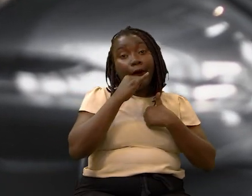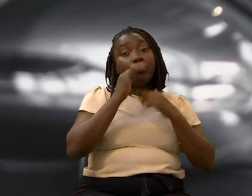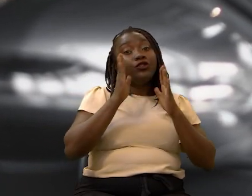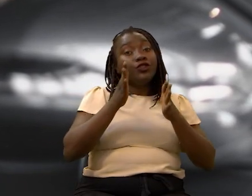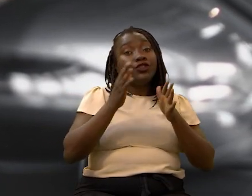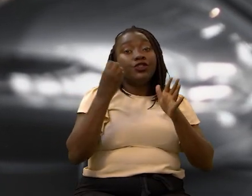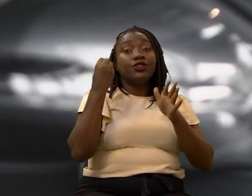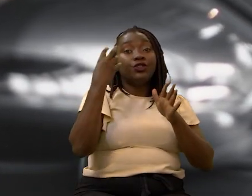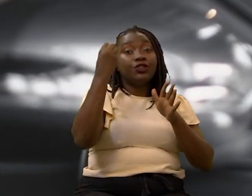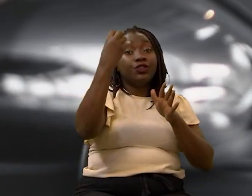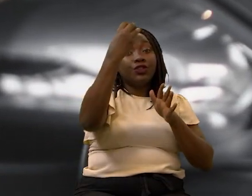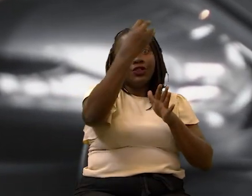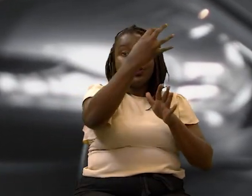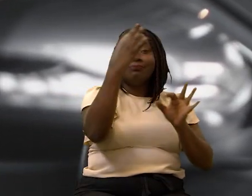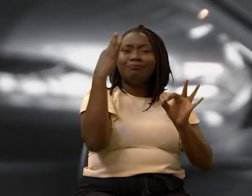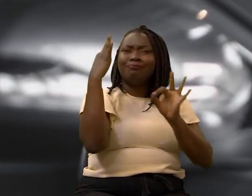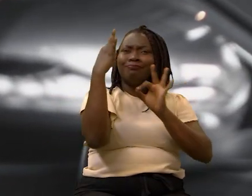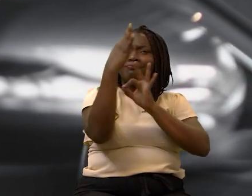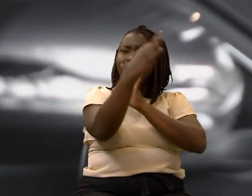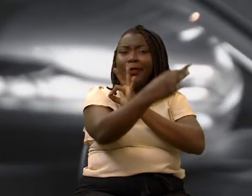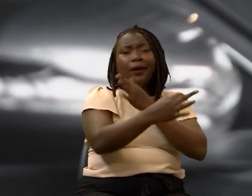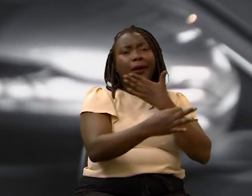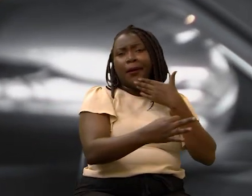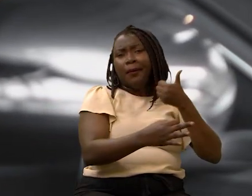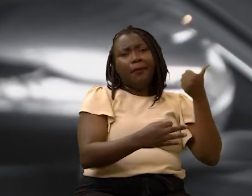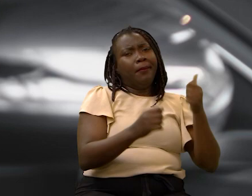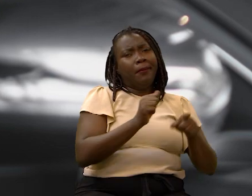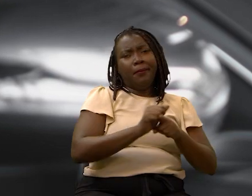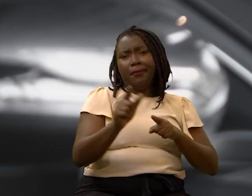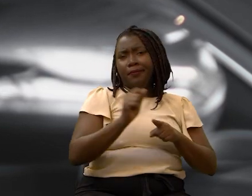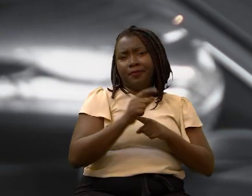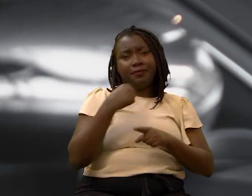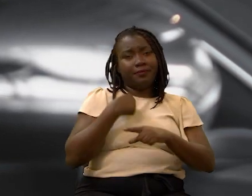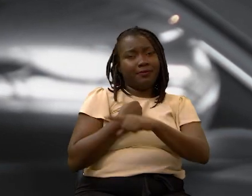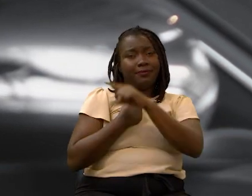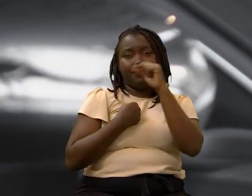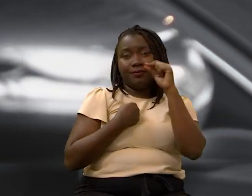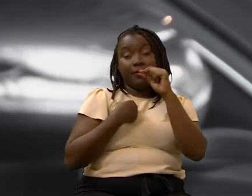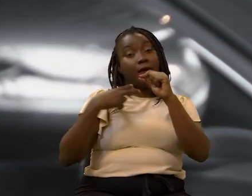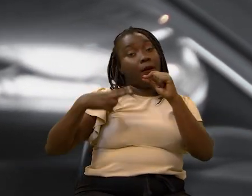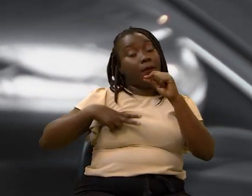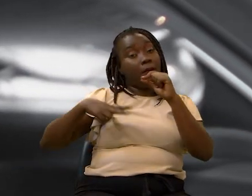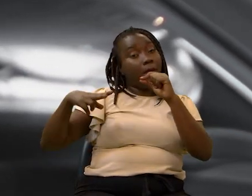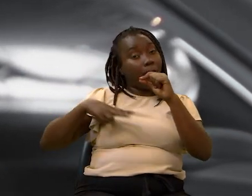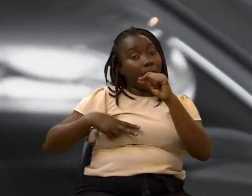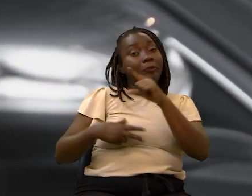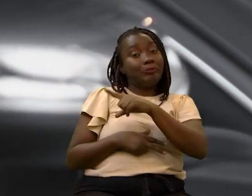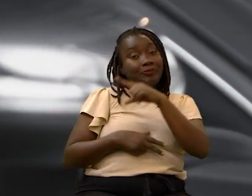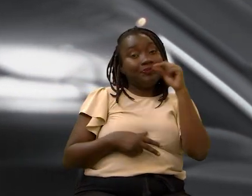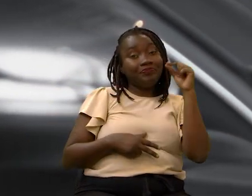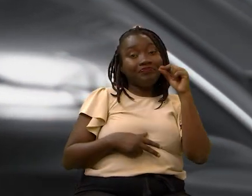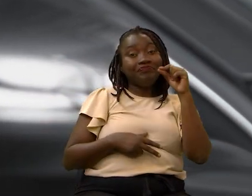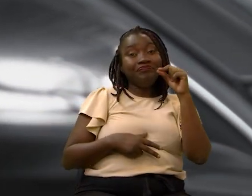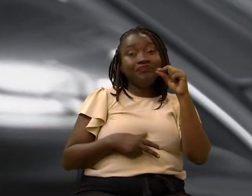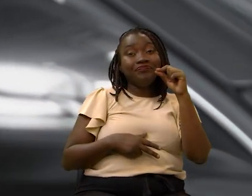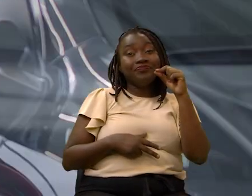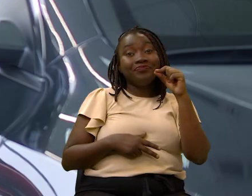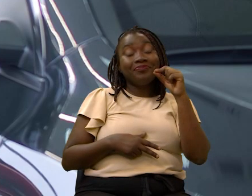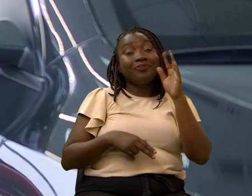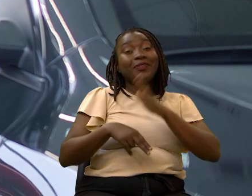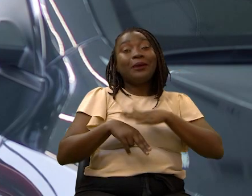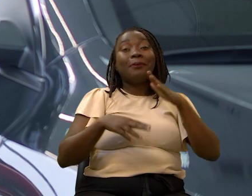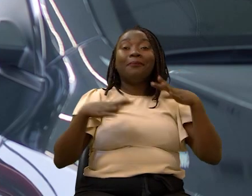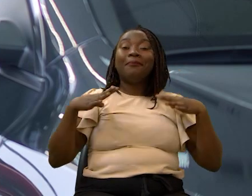por exemplo, eu já fiz viagens longas, eu prefiro alugar. Eu particularmente prefiro alugar.